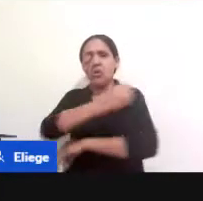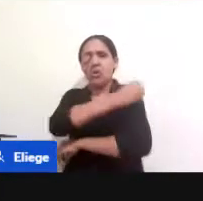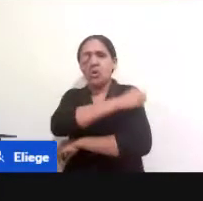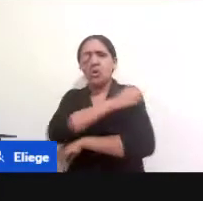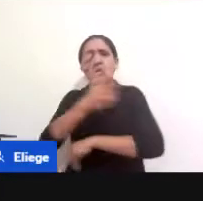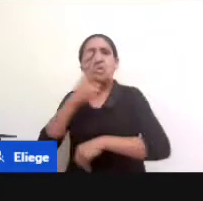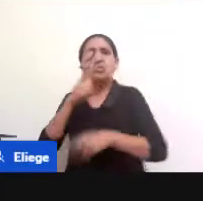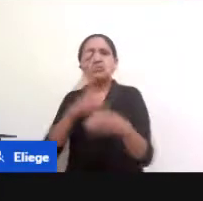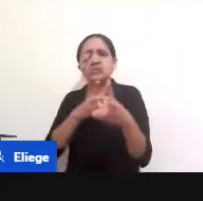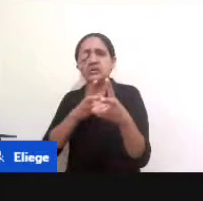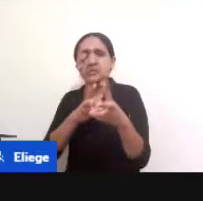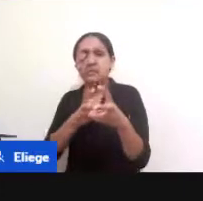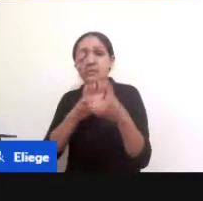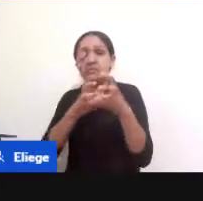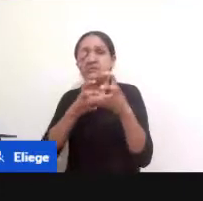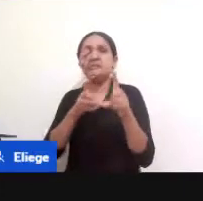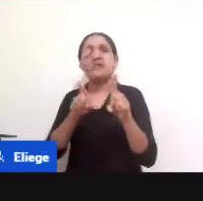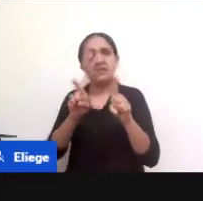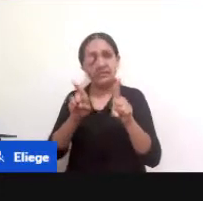de pandemia também.